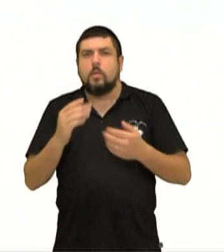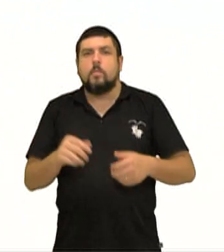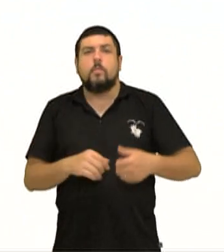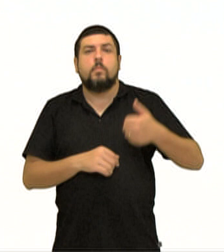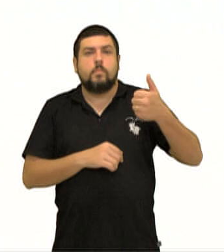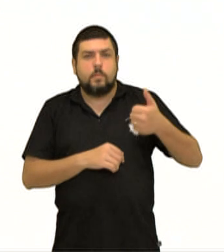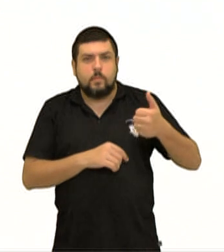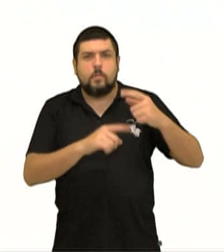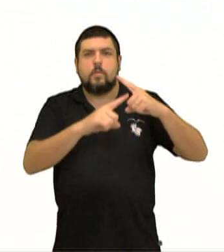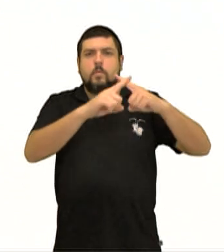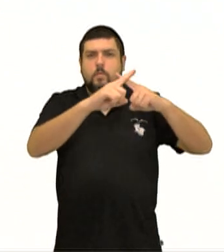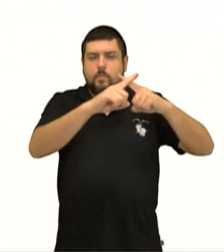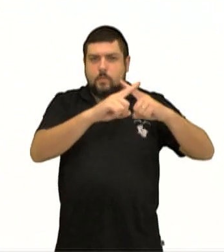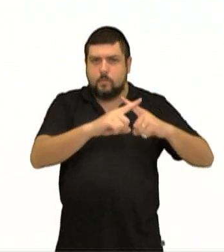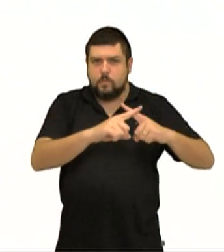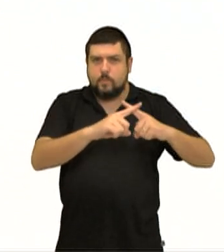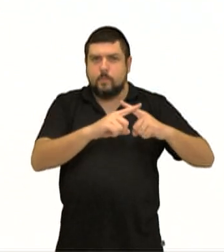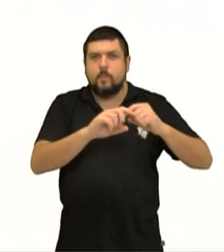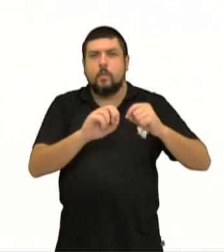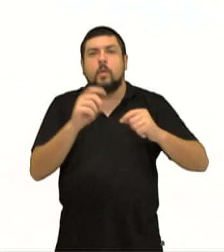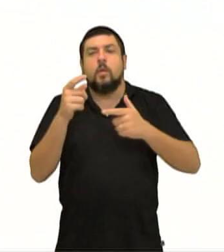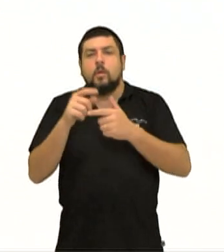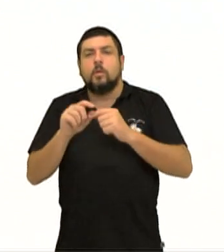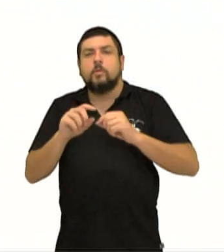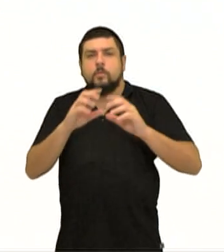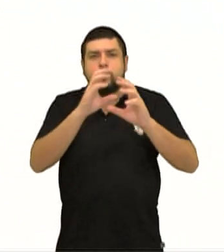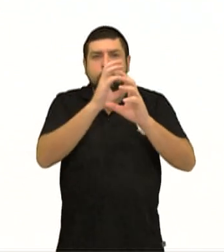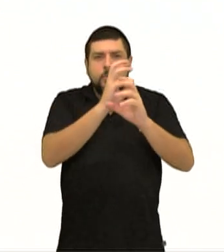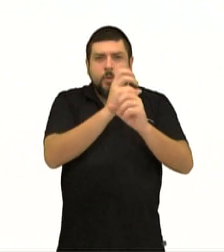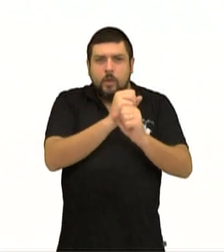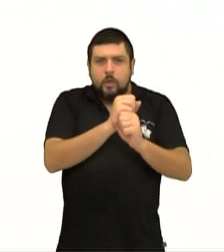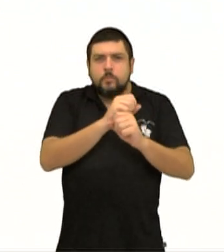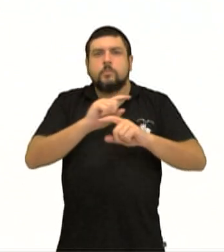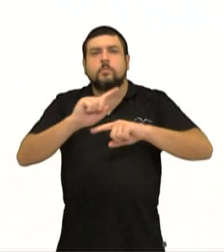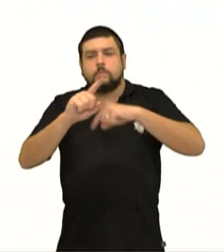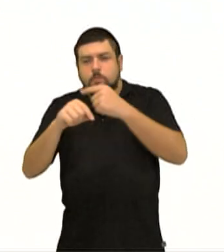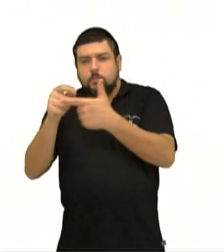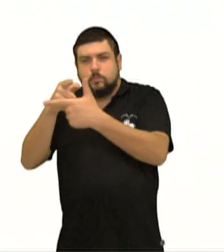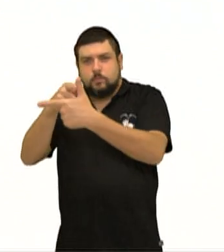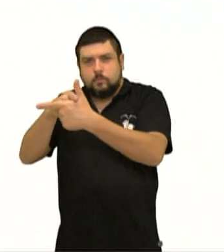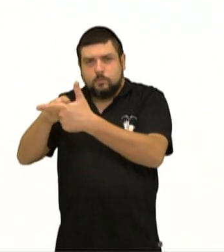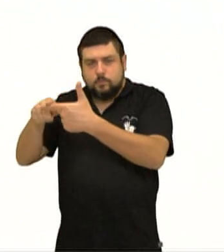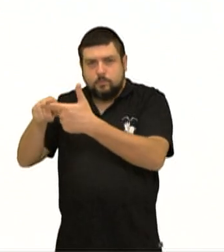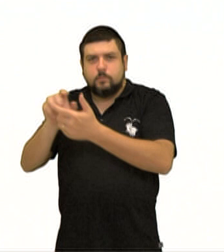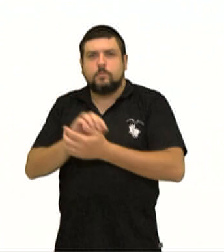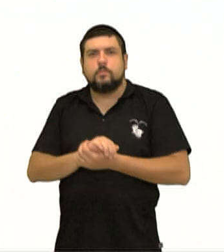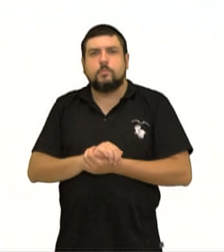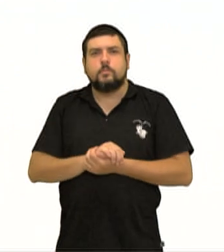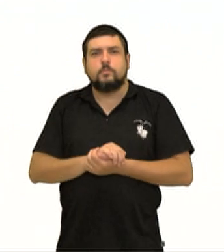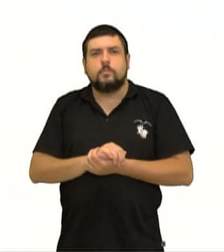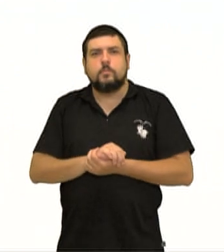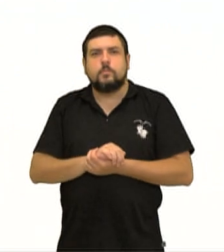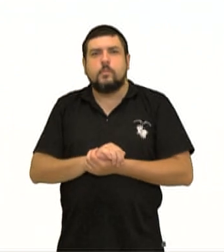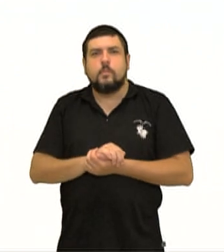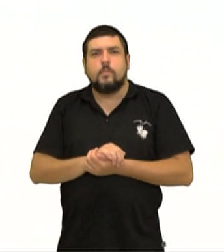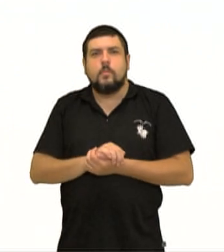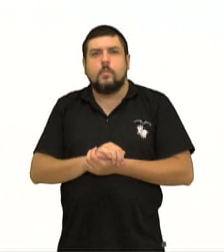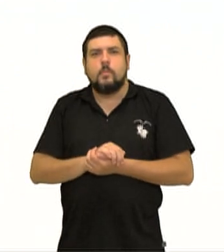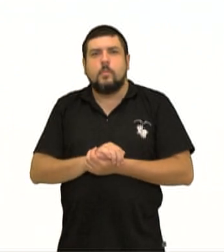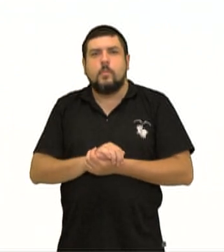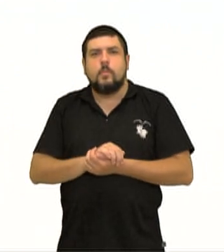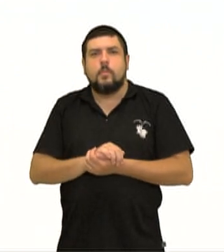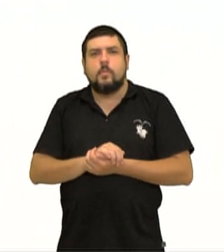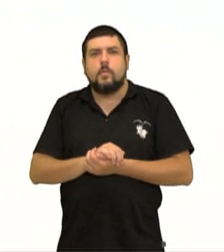primeiro a multiplicação, resolvemos a multiplicação e depois a divisão, ok? Olha lá, 4 vezes